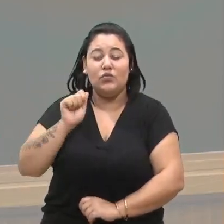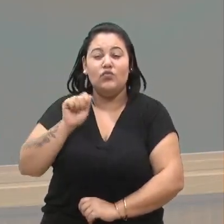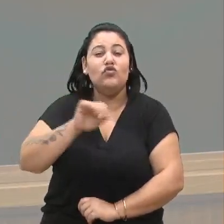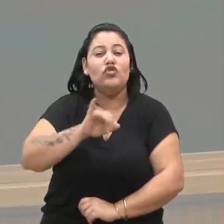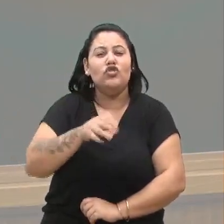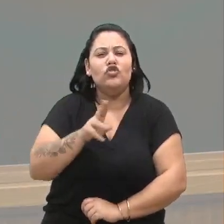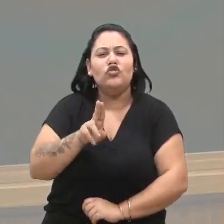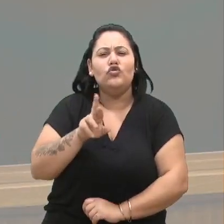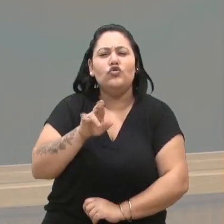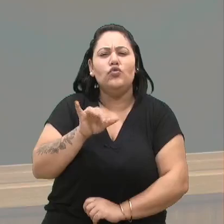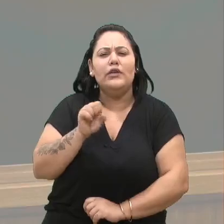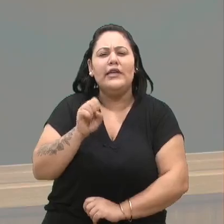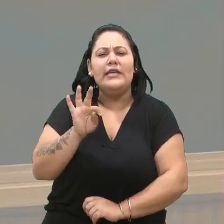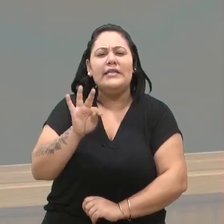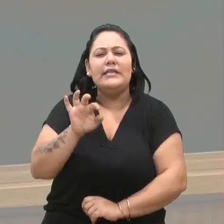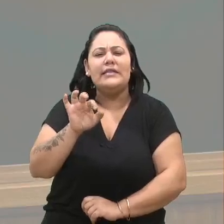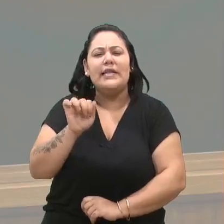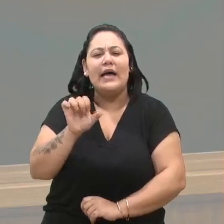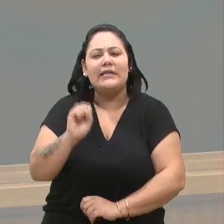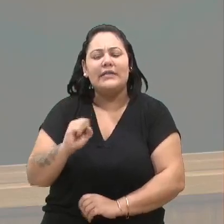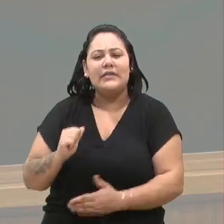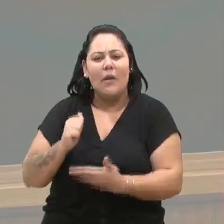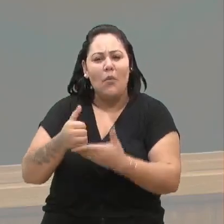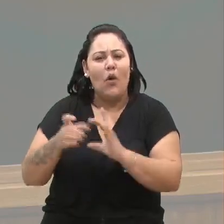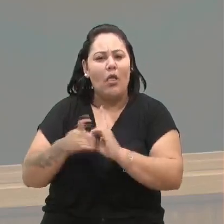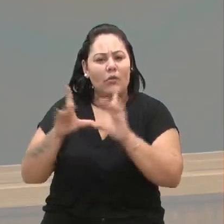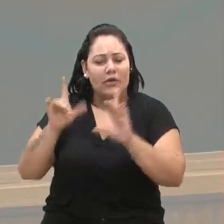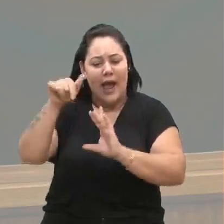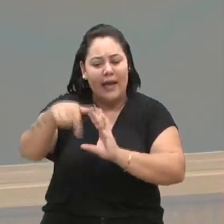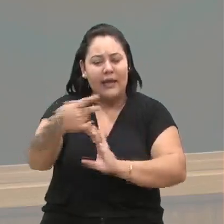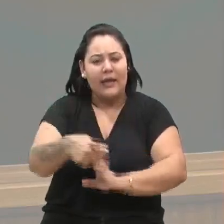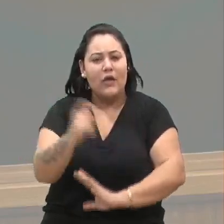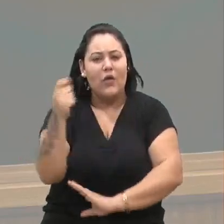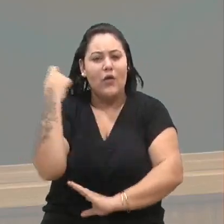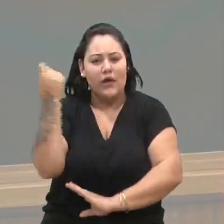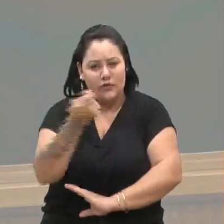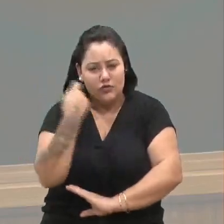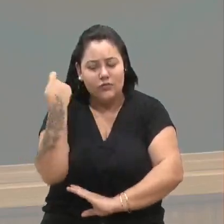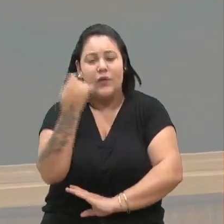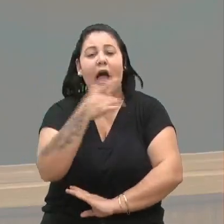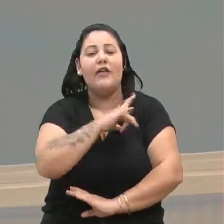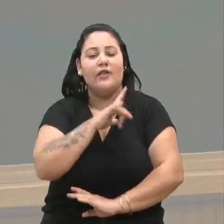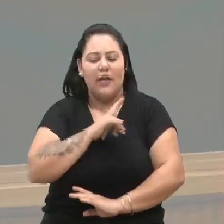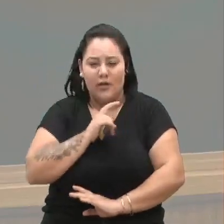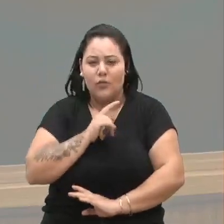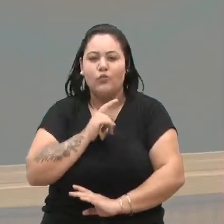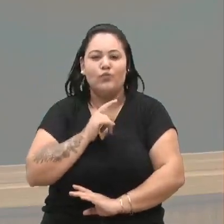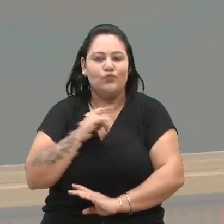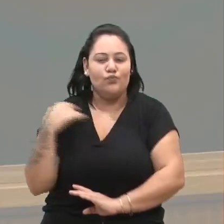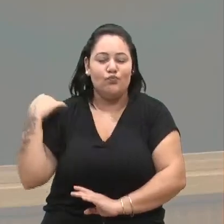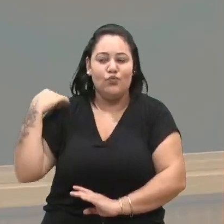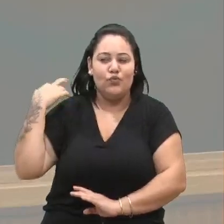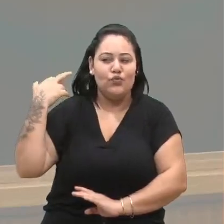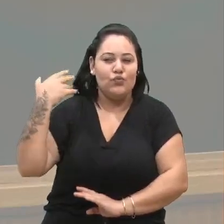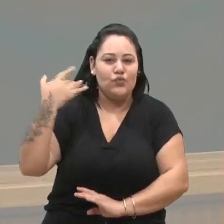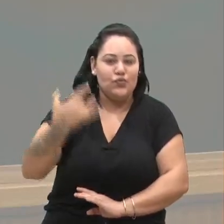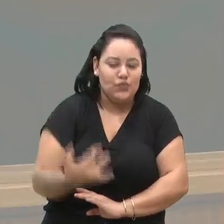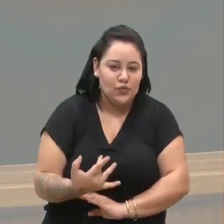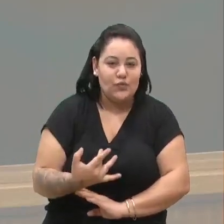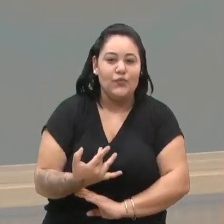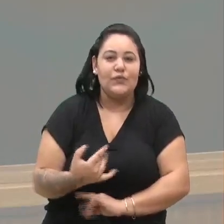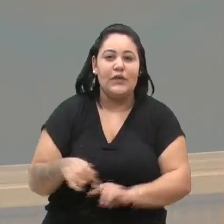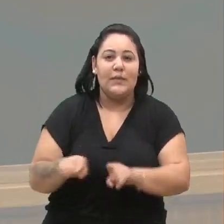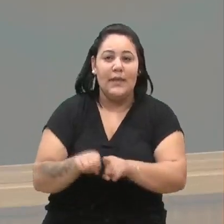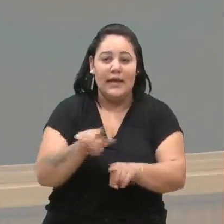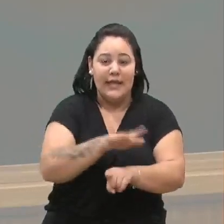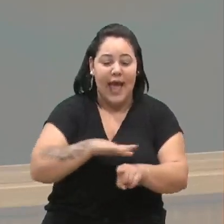pela Democracia aqui do Rio Grande do Sul. Nós temos uma caminhada também na militância, né,